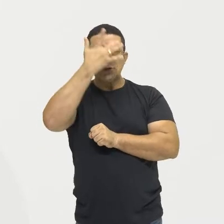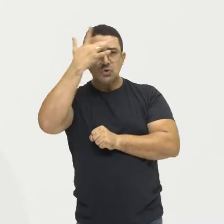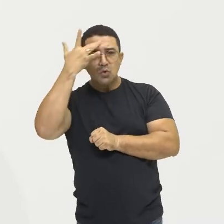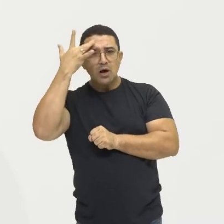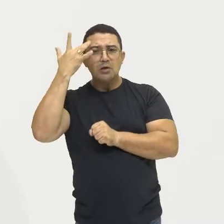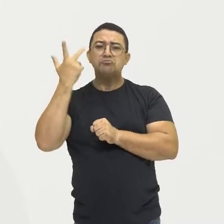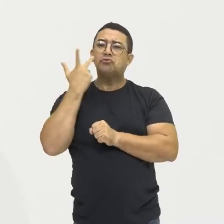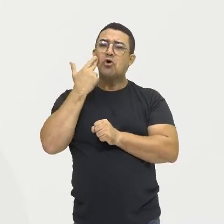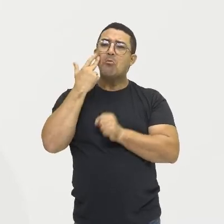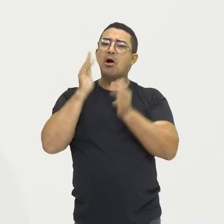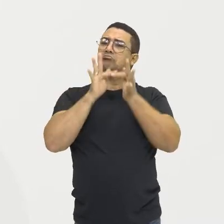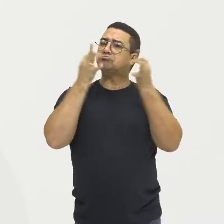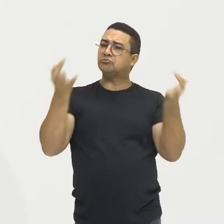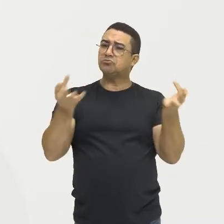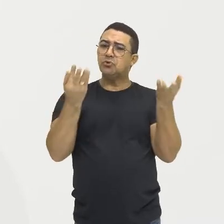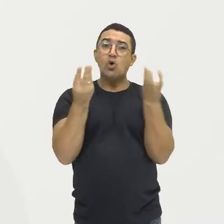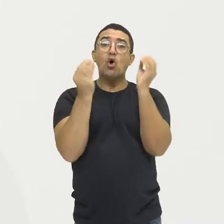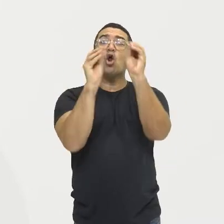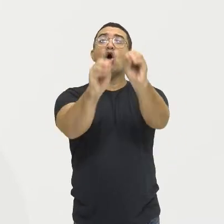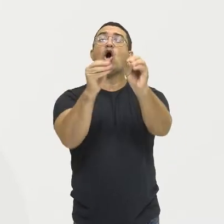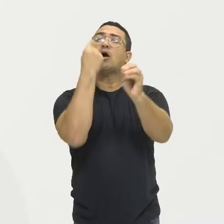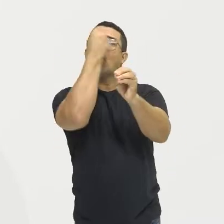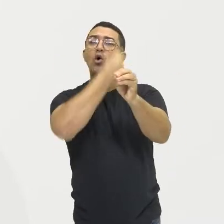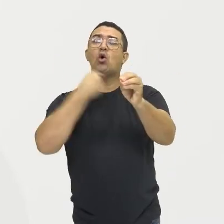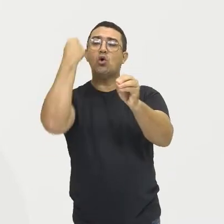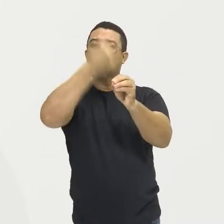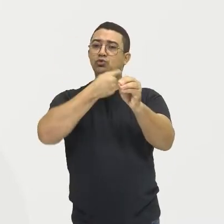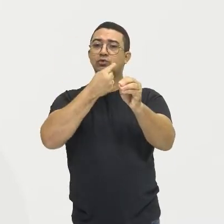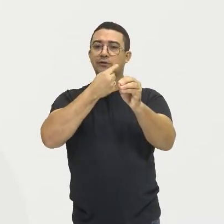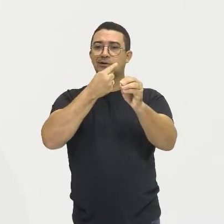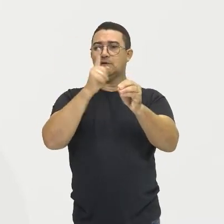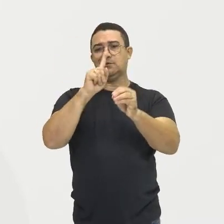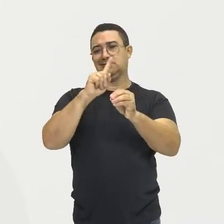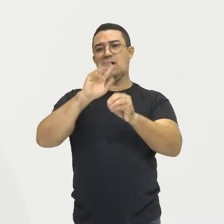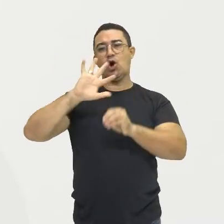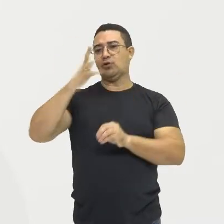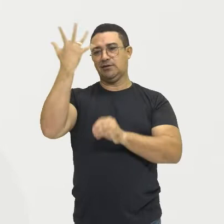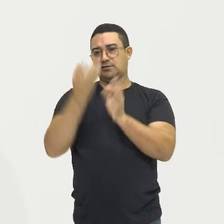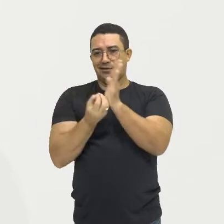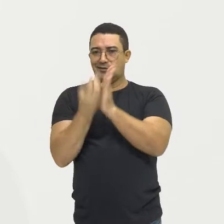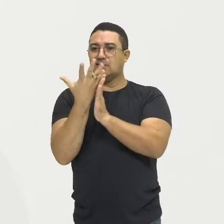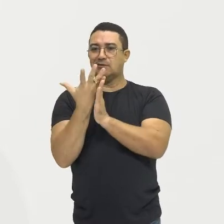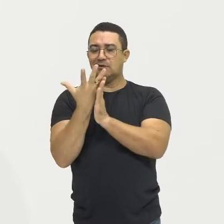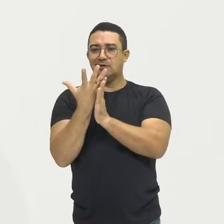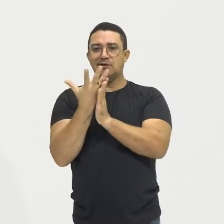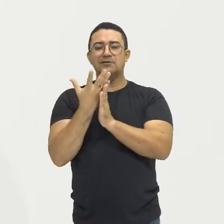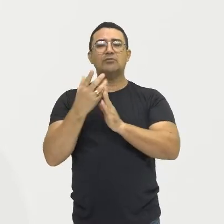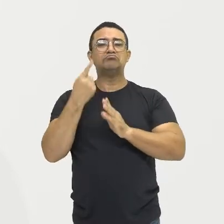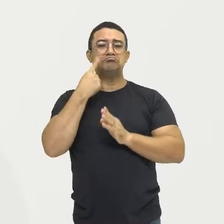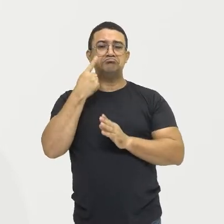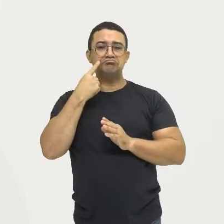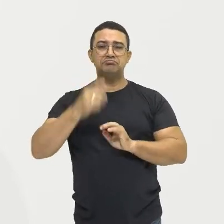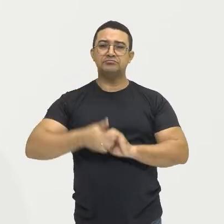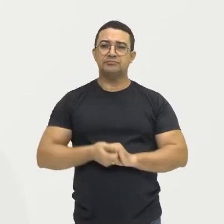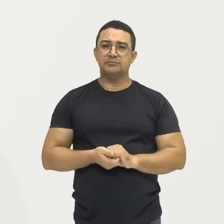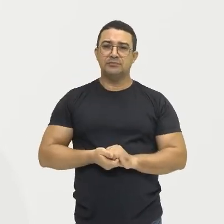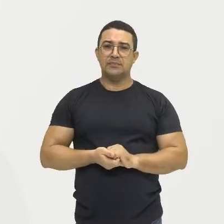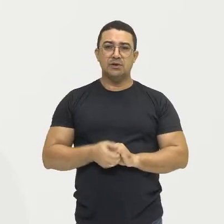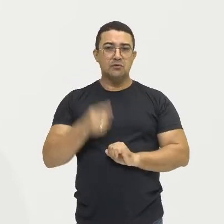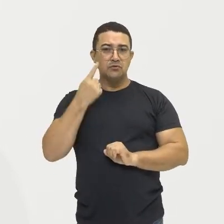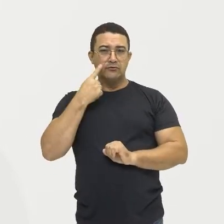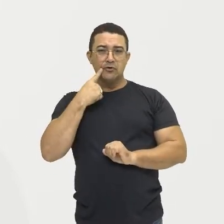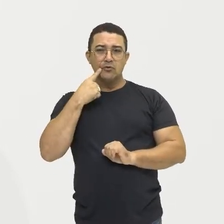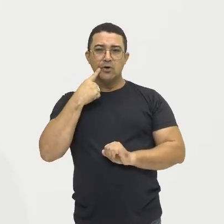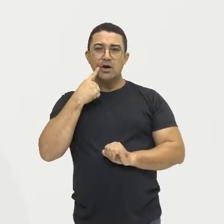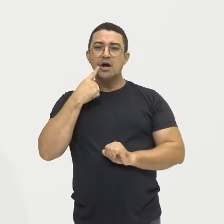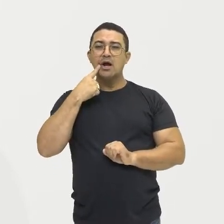não acontecia no Renascimento, tá? E esse contraste, né? O violento contraste entre o